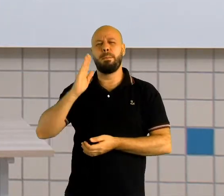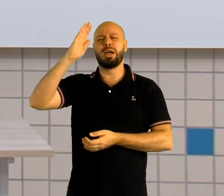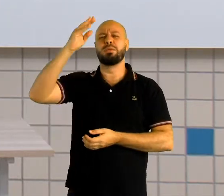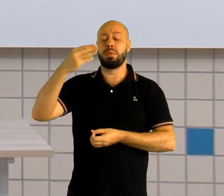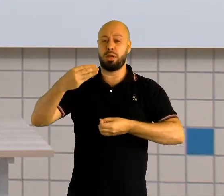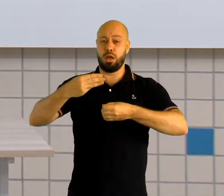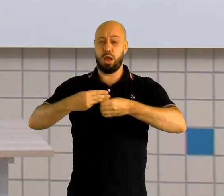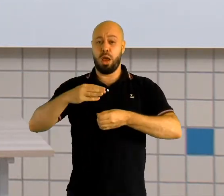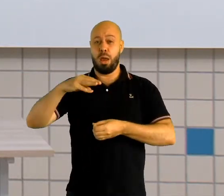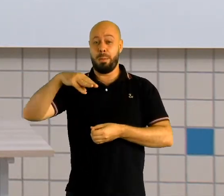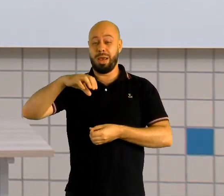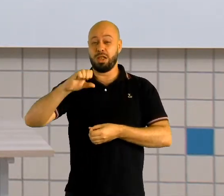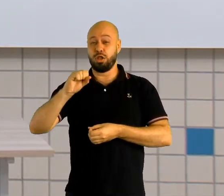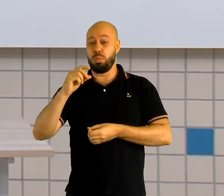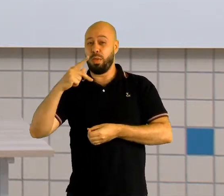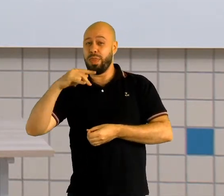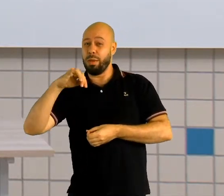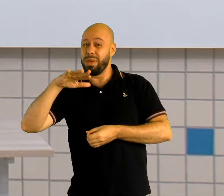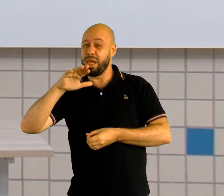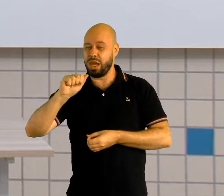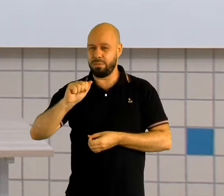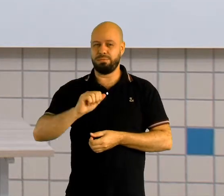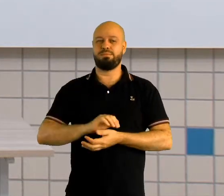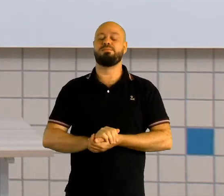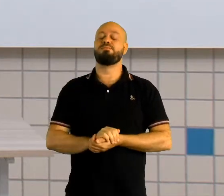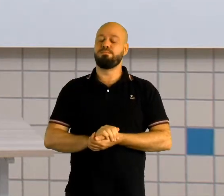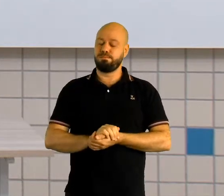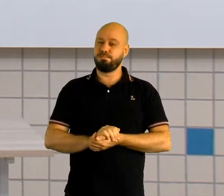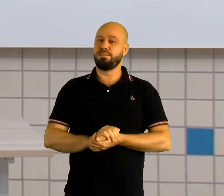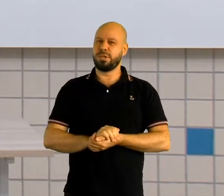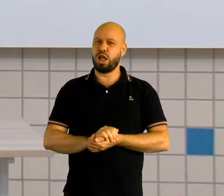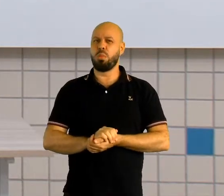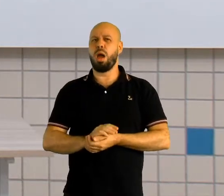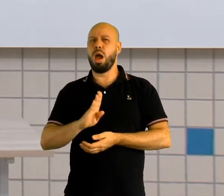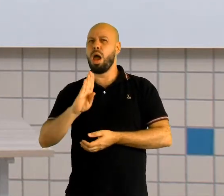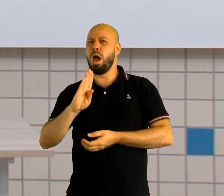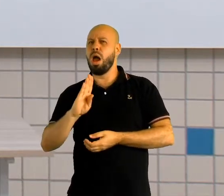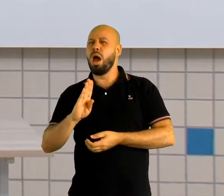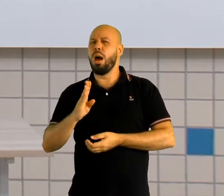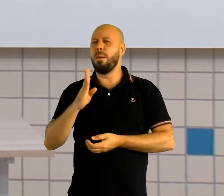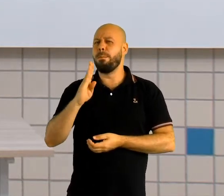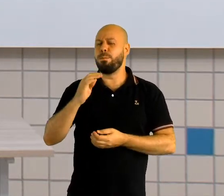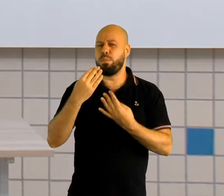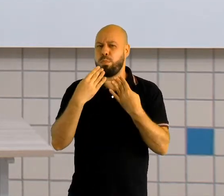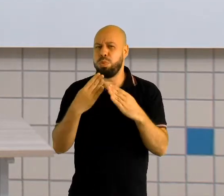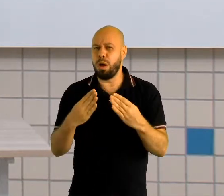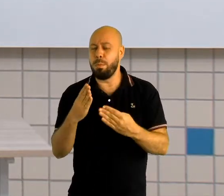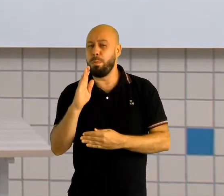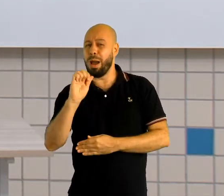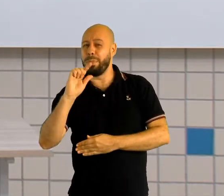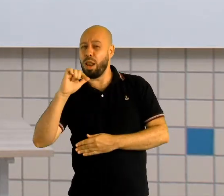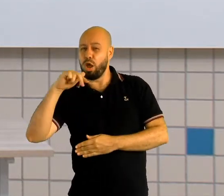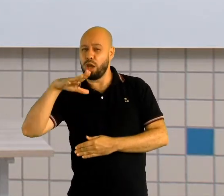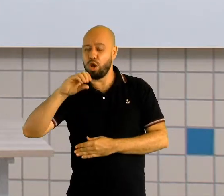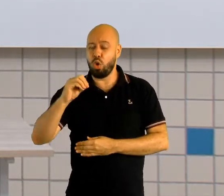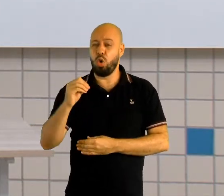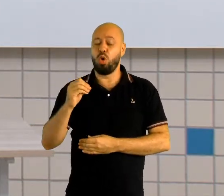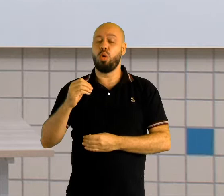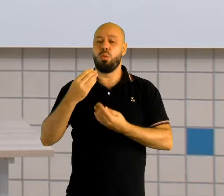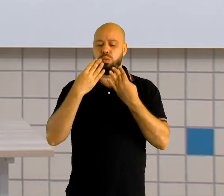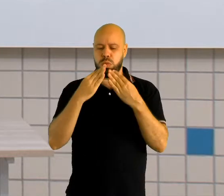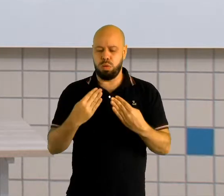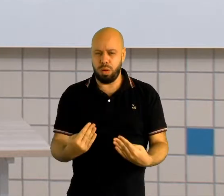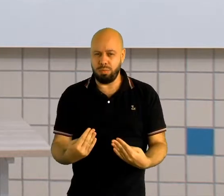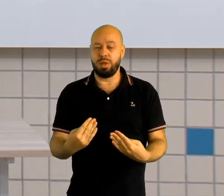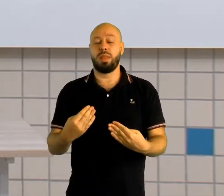dar aqui exemplo do babilônico, do Império Persa, que são também os mais conhecidos, que a gente tem